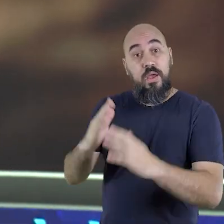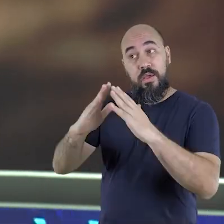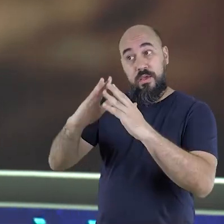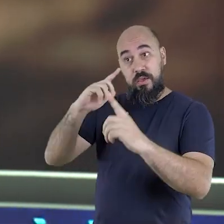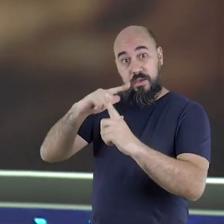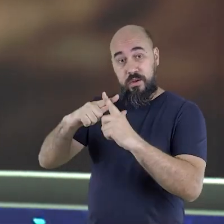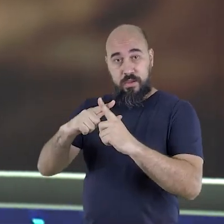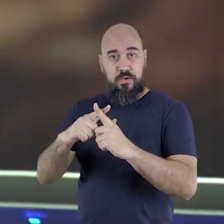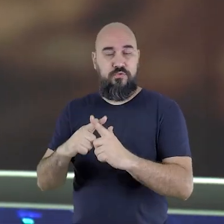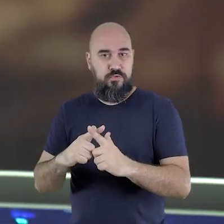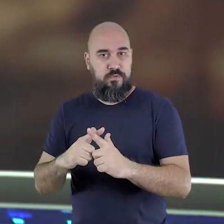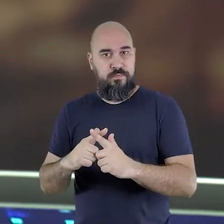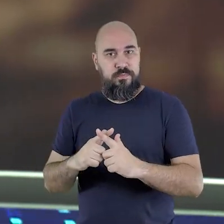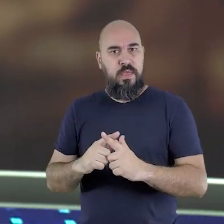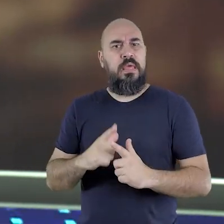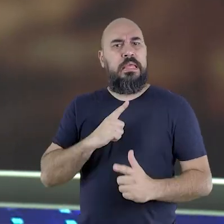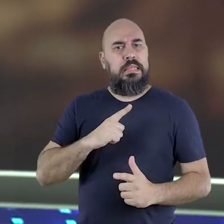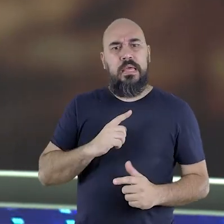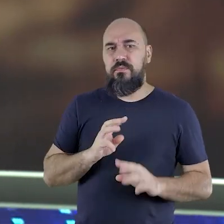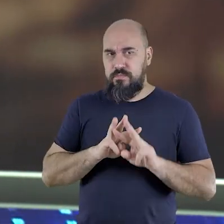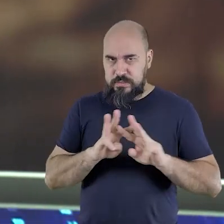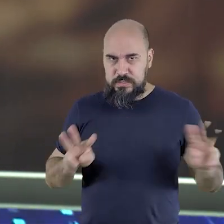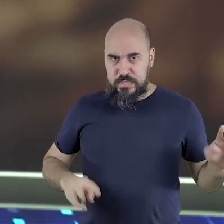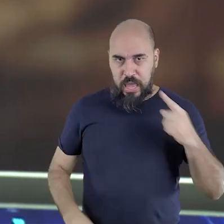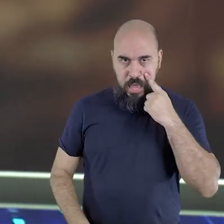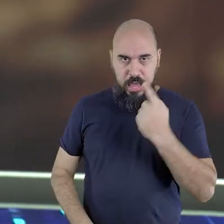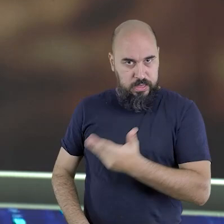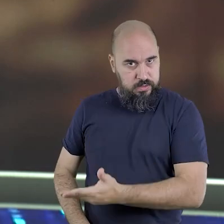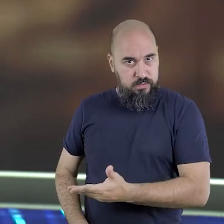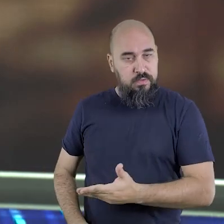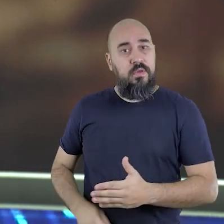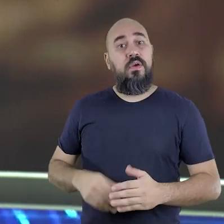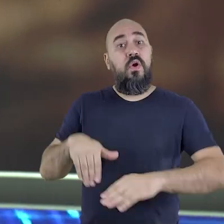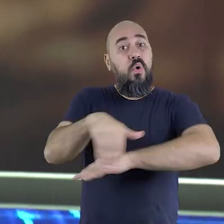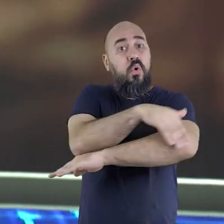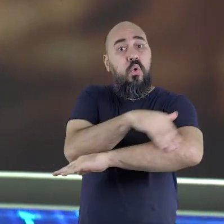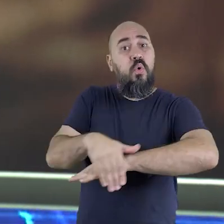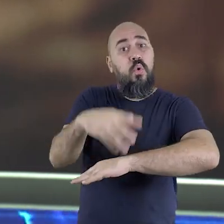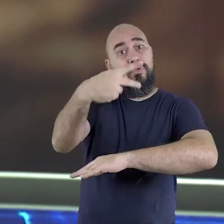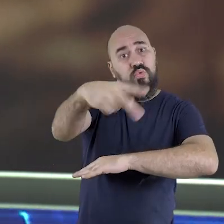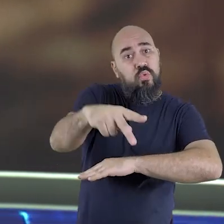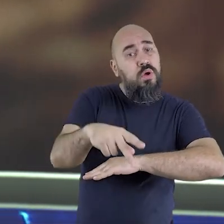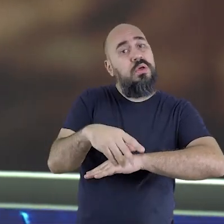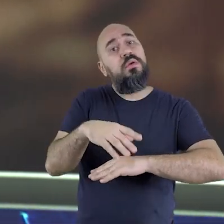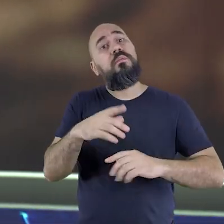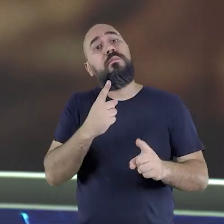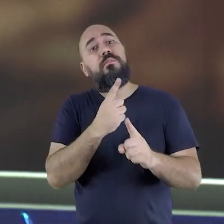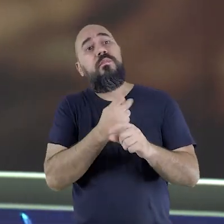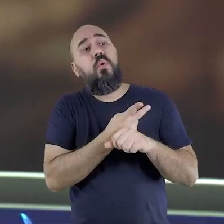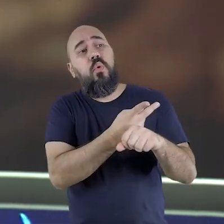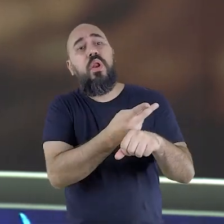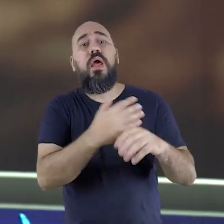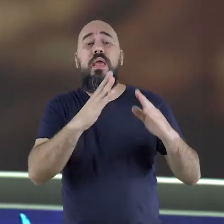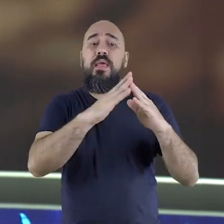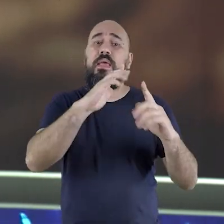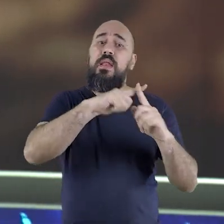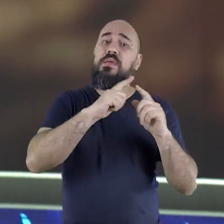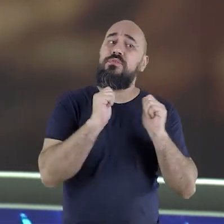site encontreumaigreja.com.br, ache aquela que está mais próxima da sua casa e visite uma das nossas